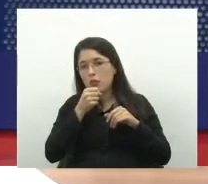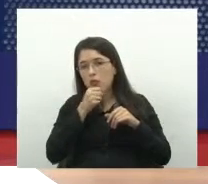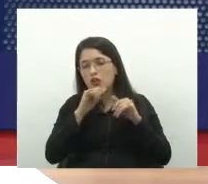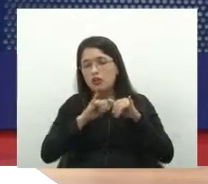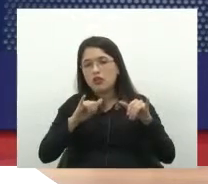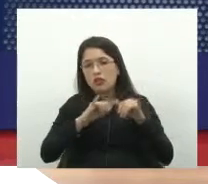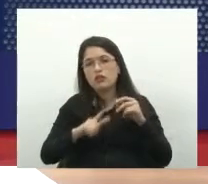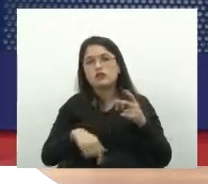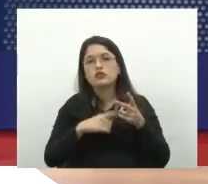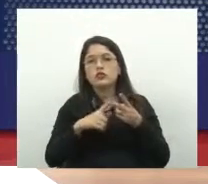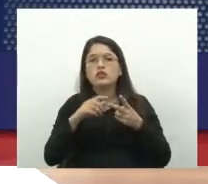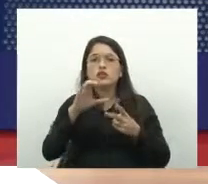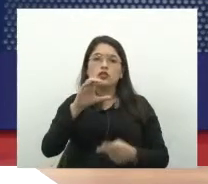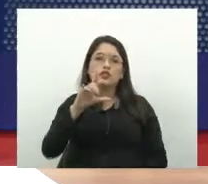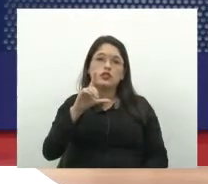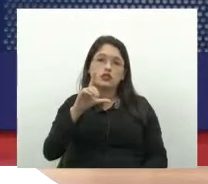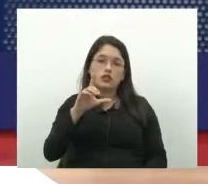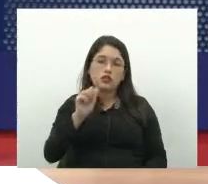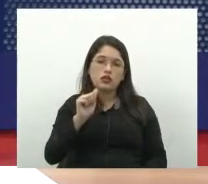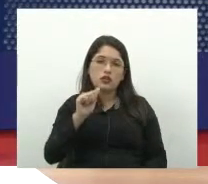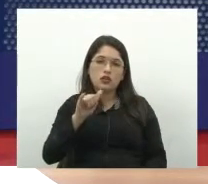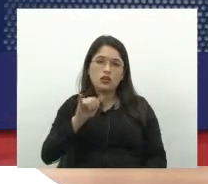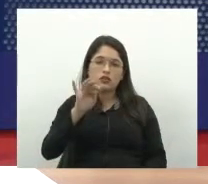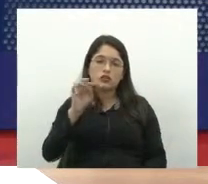coordenador do Núcleo Digital.